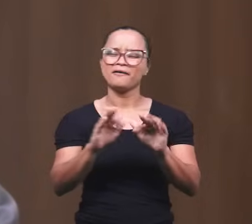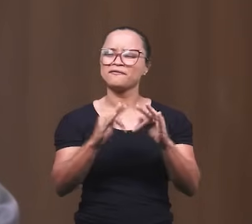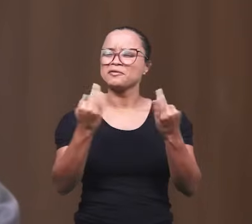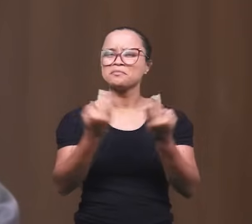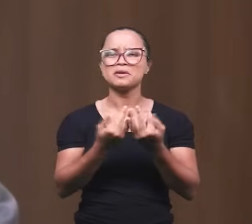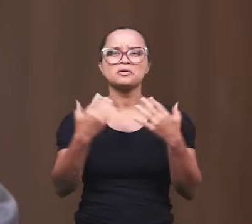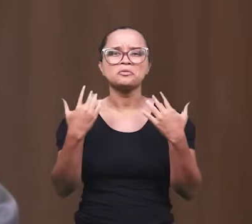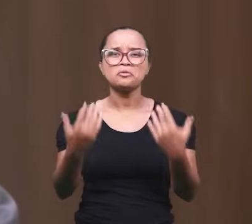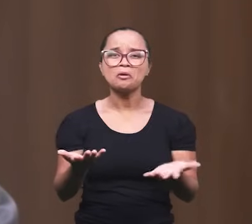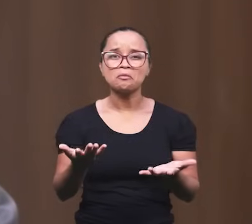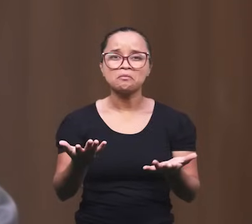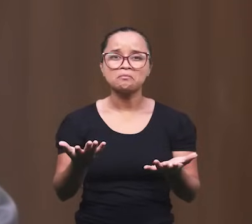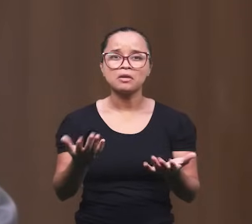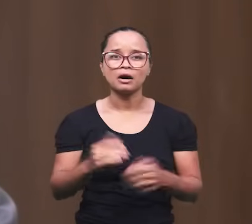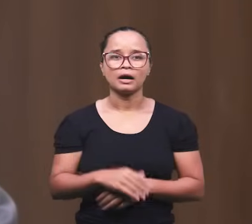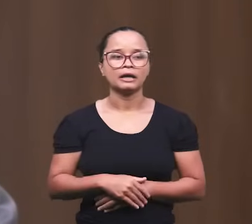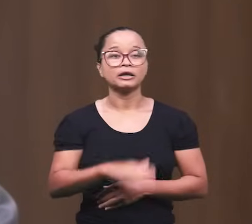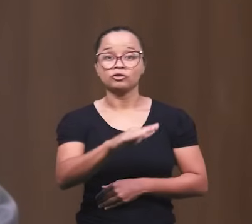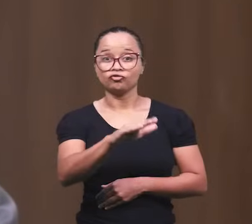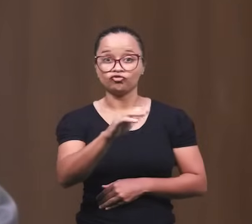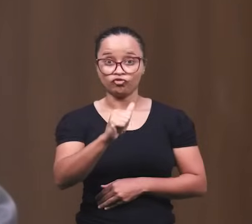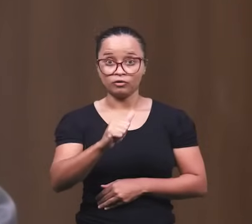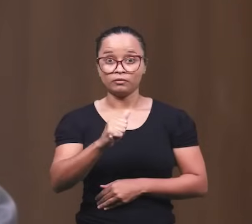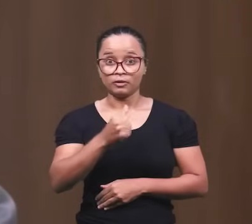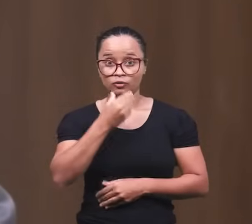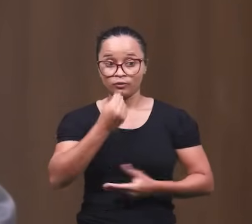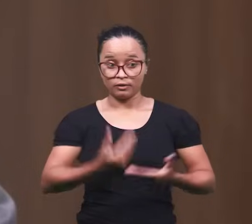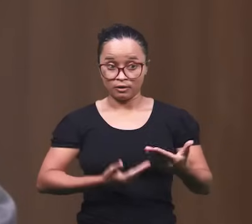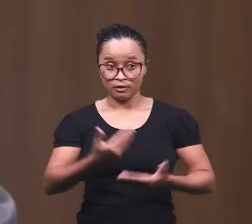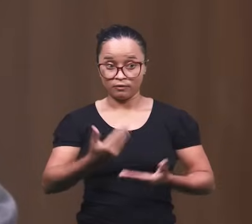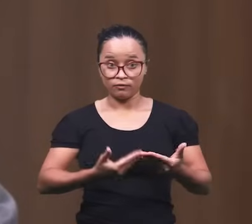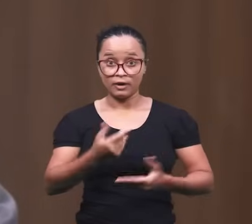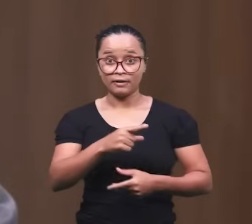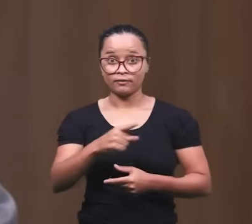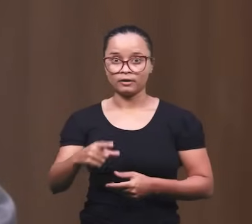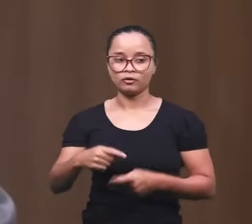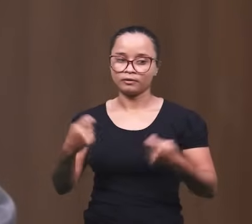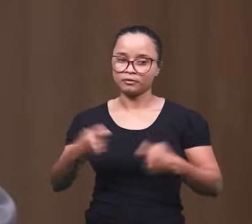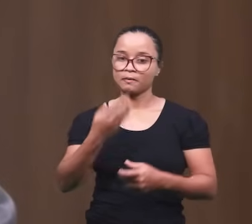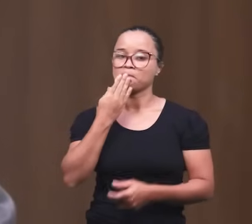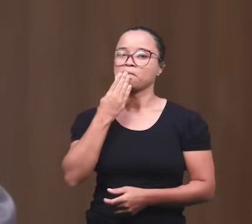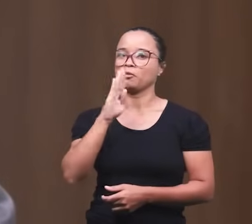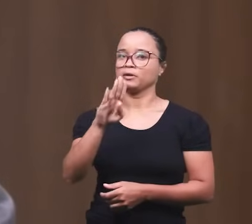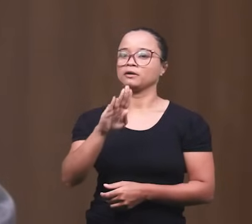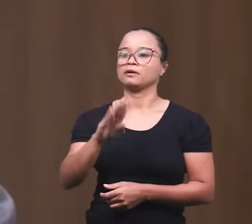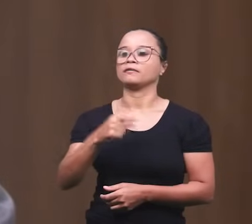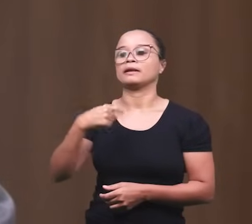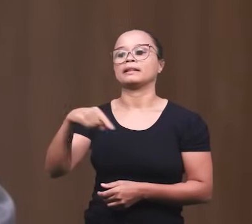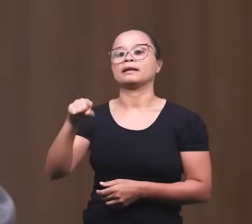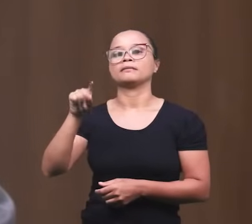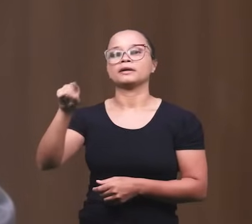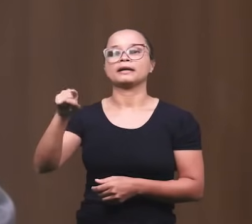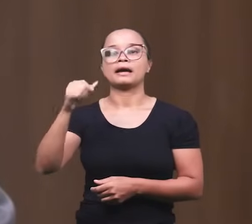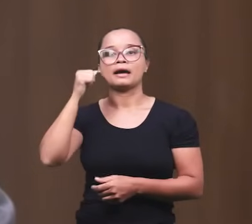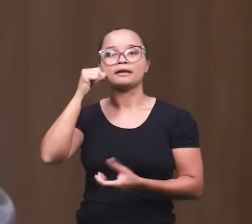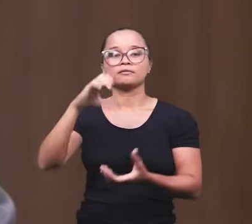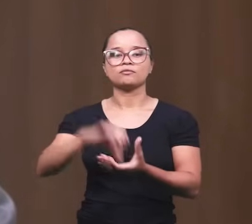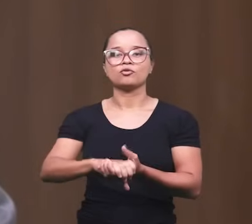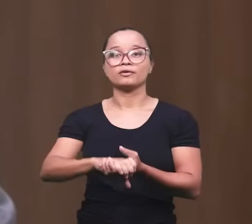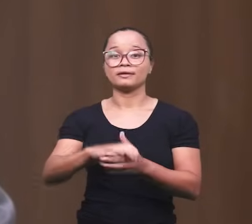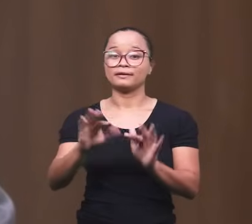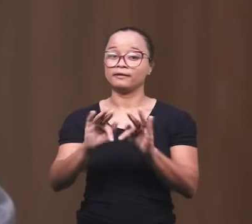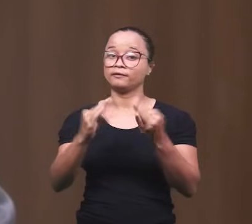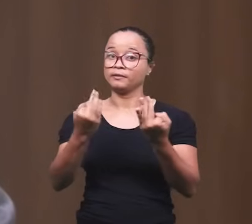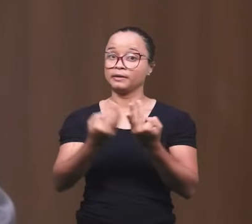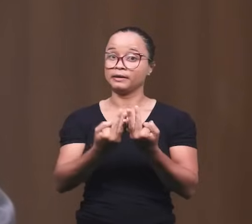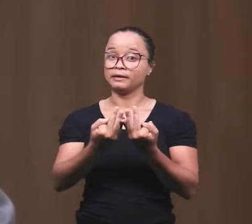essa ele chama o Seu servo e faz ele jurar né buscar uma esposa da sua parentela